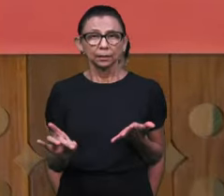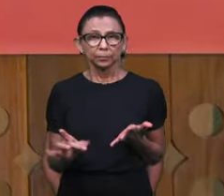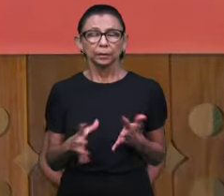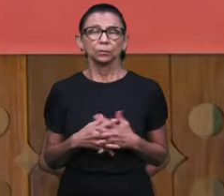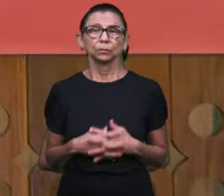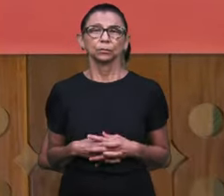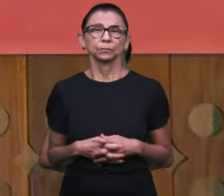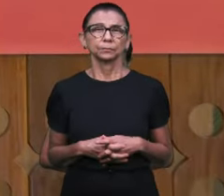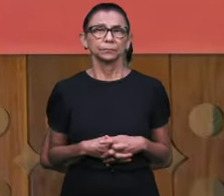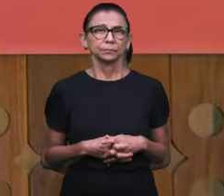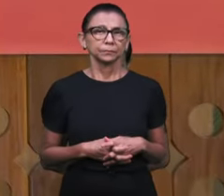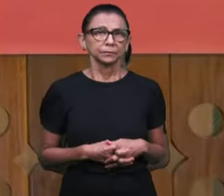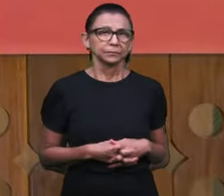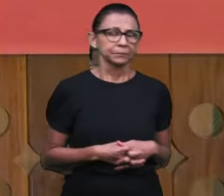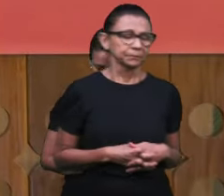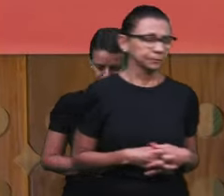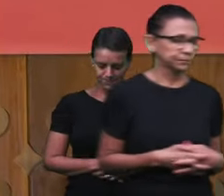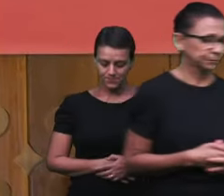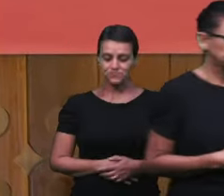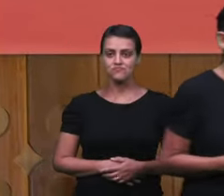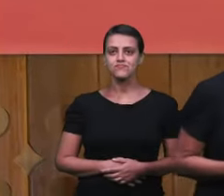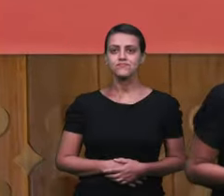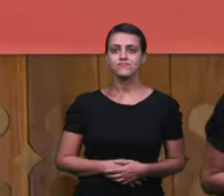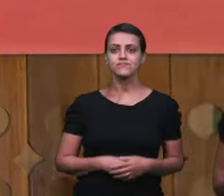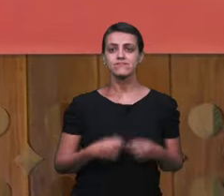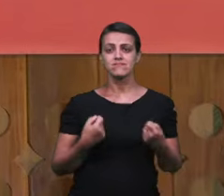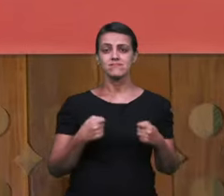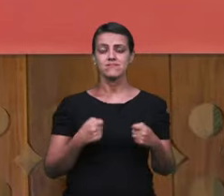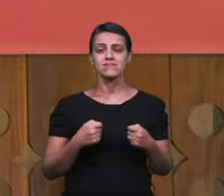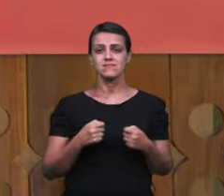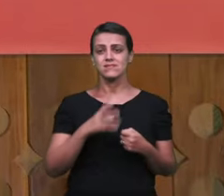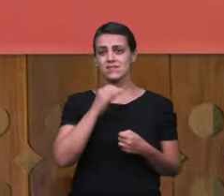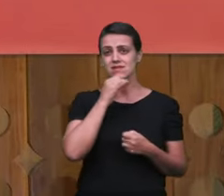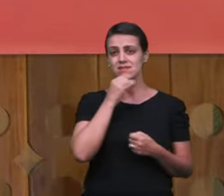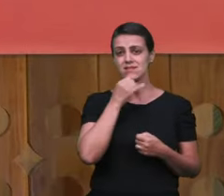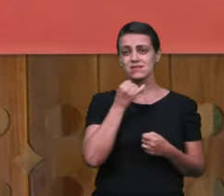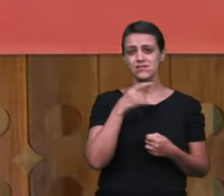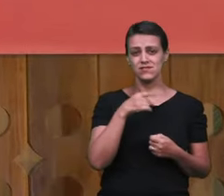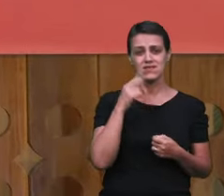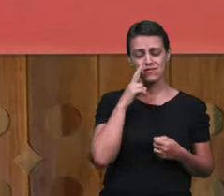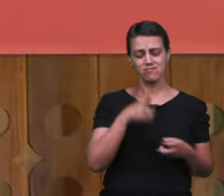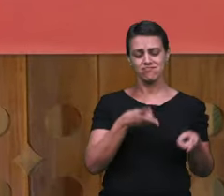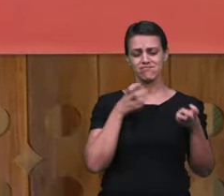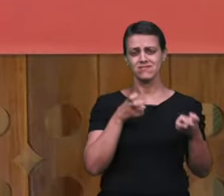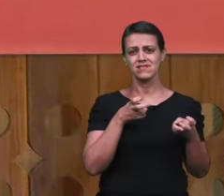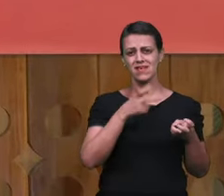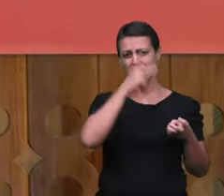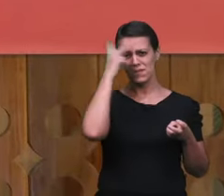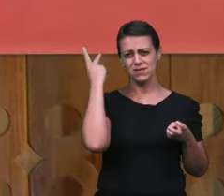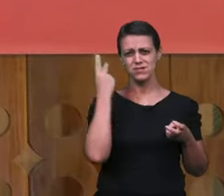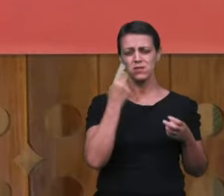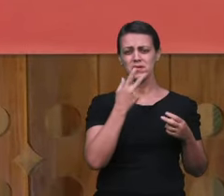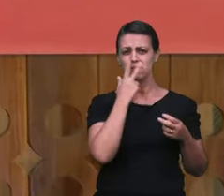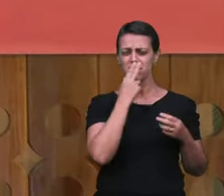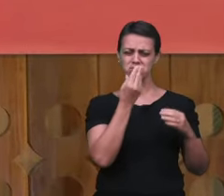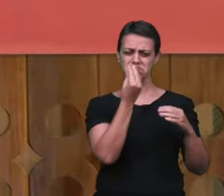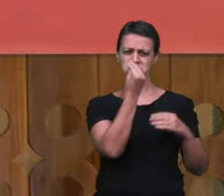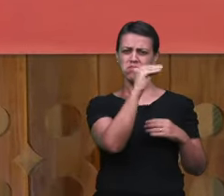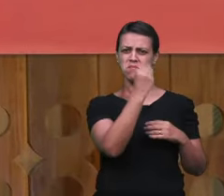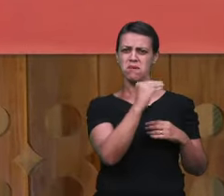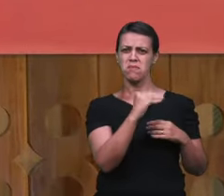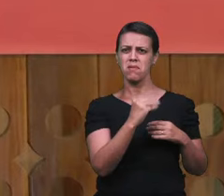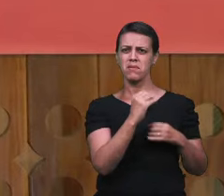Isso é necessário. Quando você vê um doido desses fazendo postagem, você pensa, existe